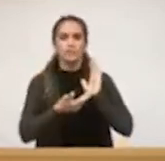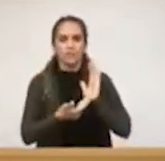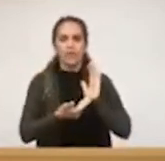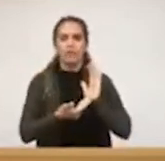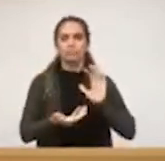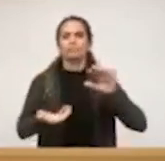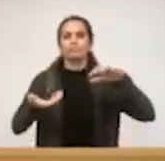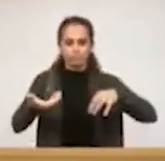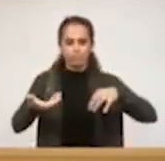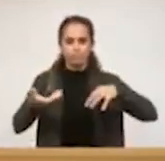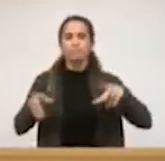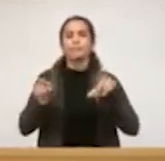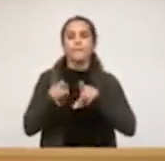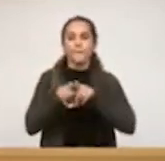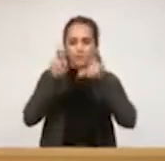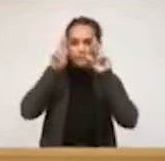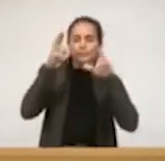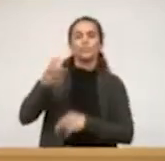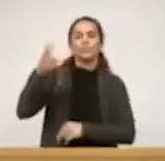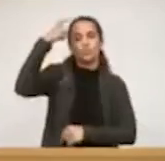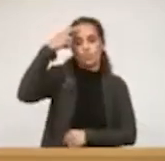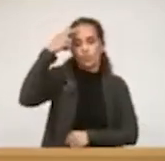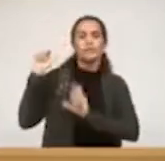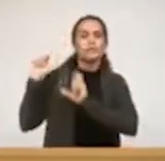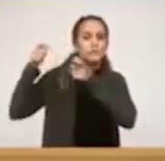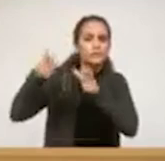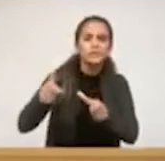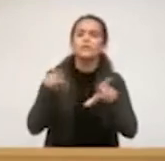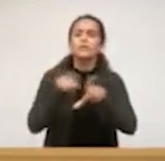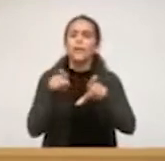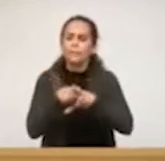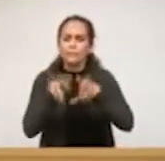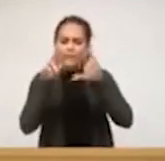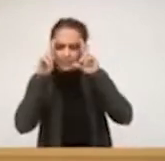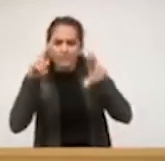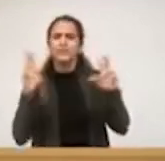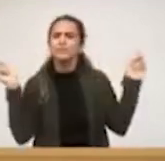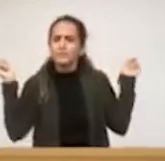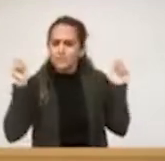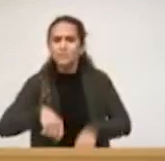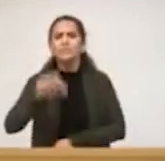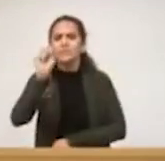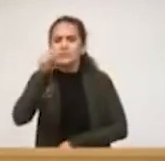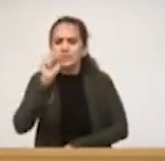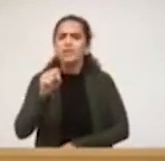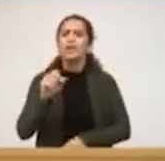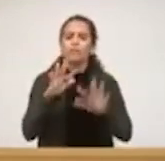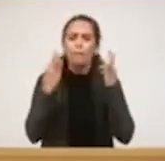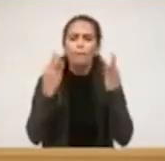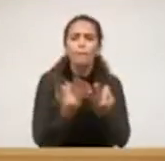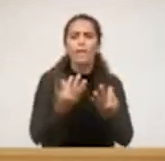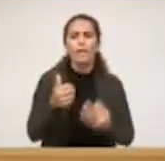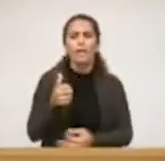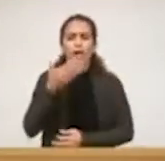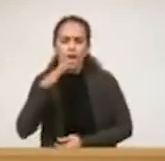respeitar a nossa cultura de respeitar a nossa tradição E permitir sim e os meninos e meninas que